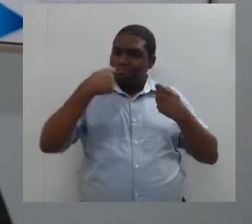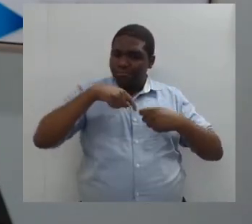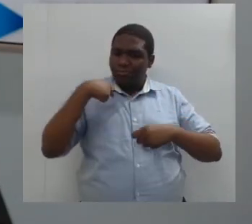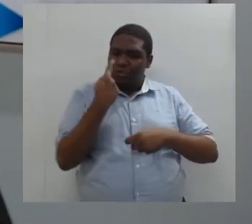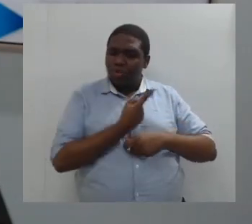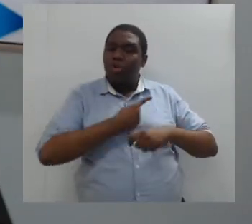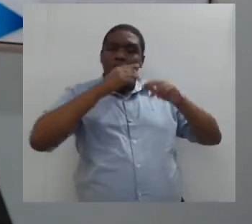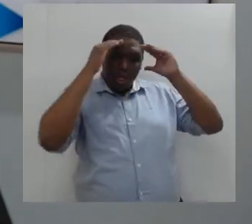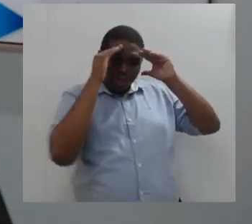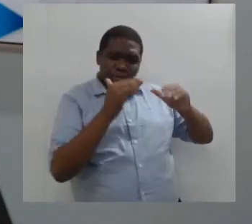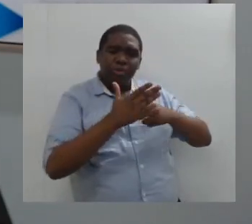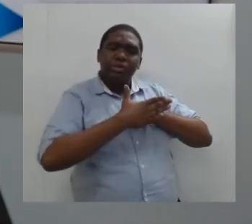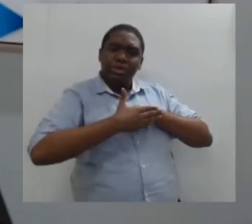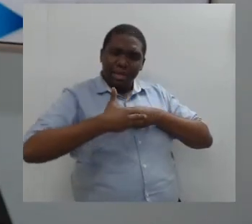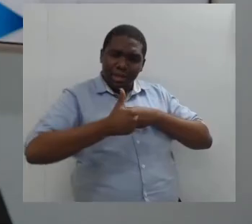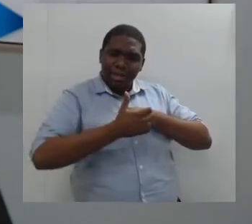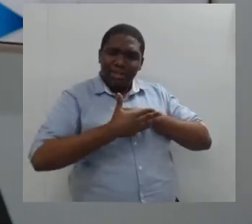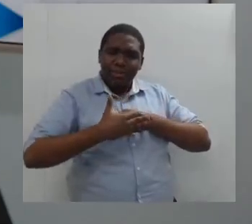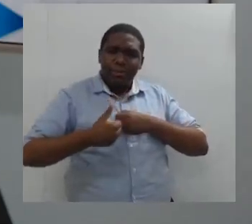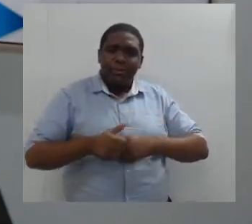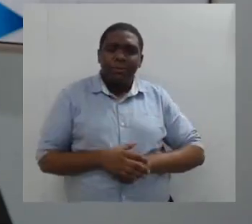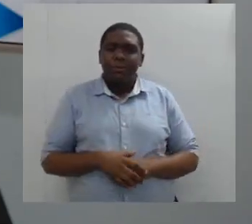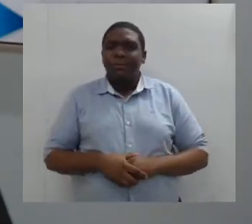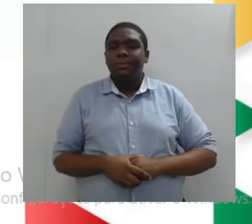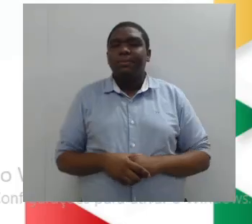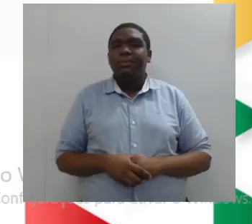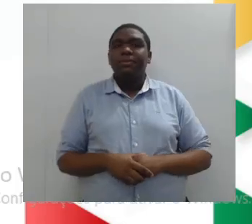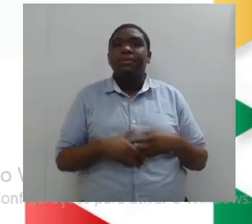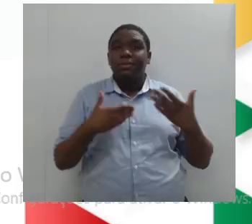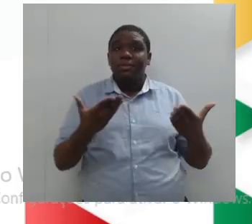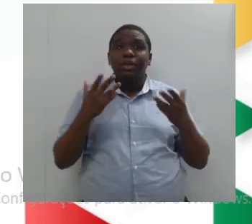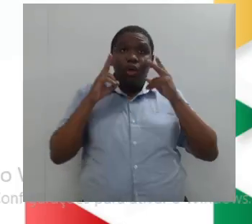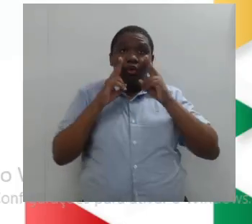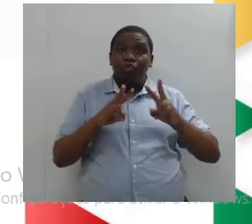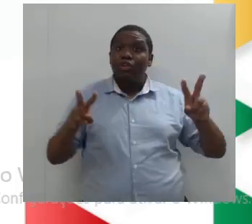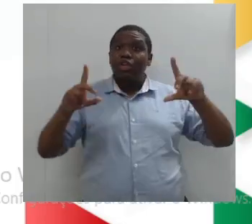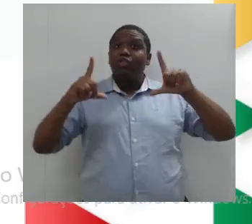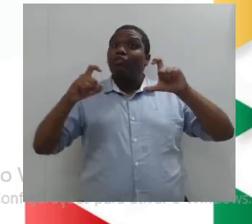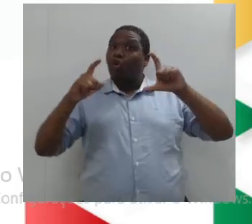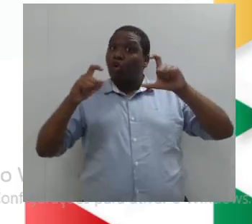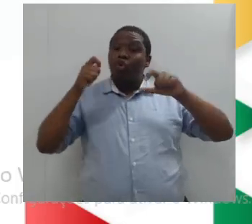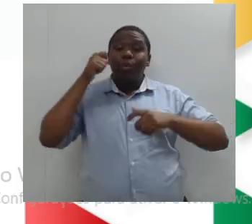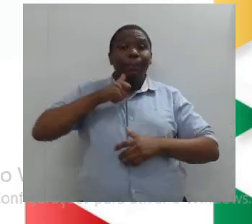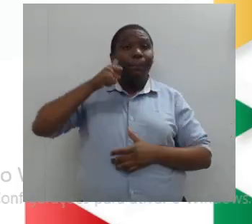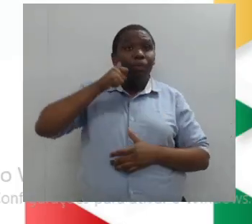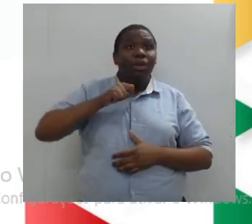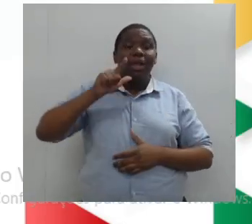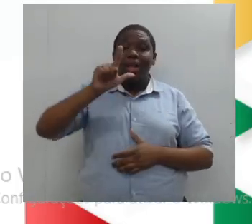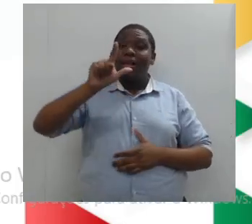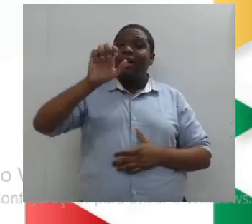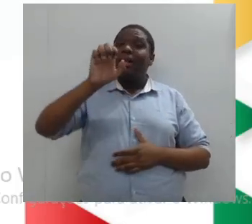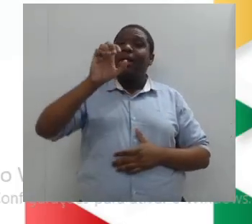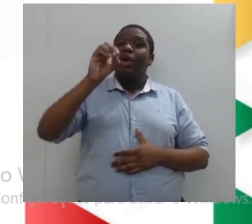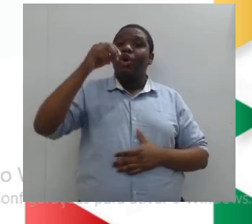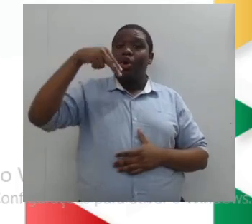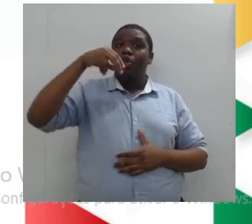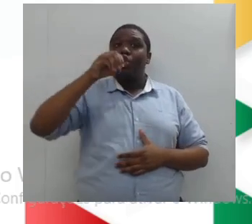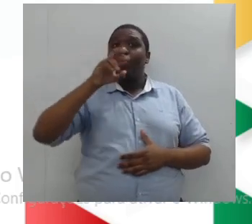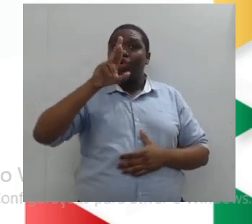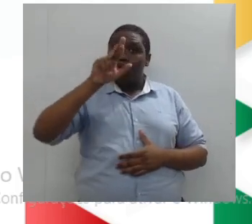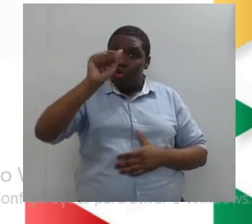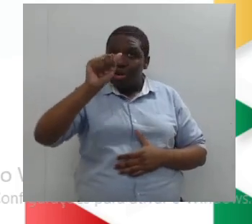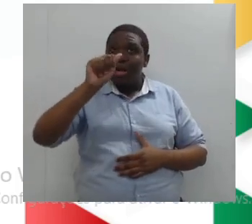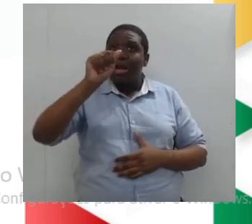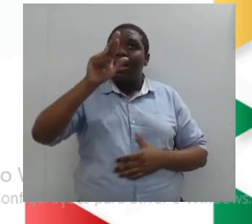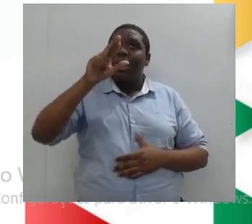carinho e respeito. Vamos adiante. Olha aí o retrato, uma foto de Eleonora Armstrong, essa